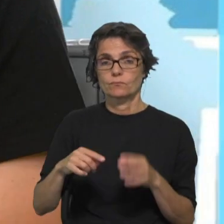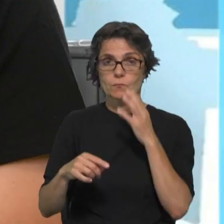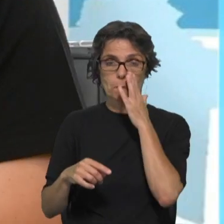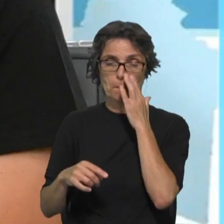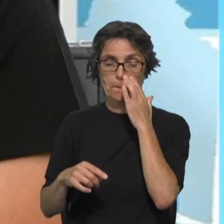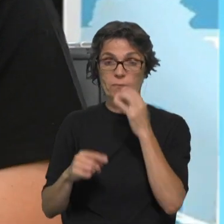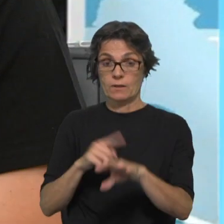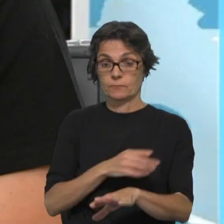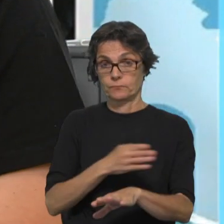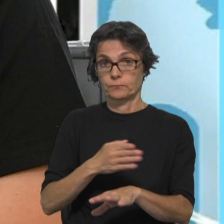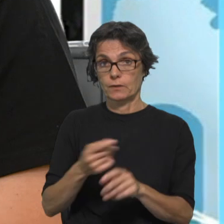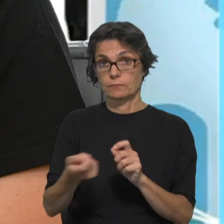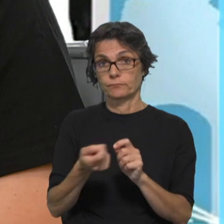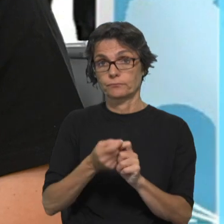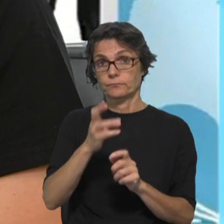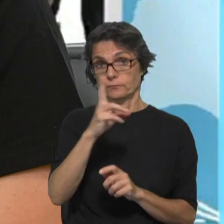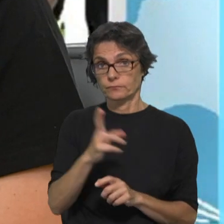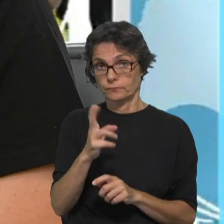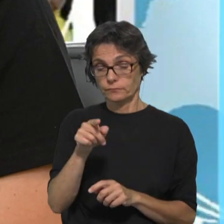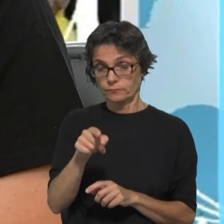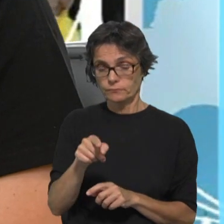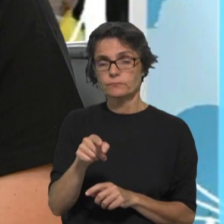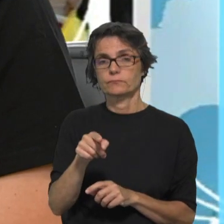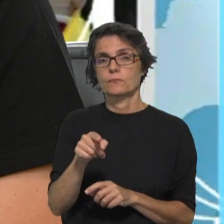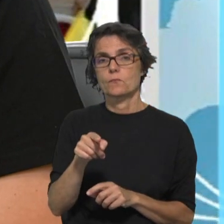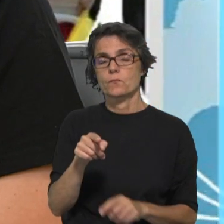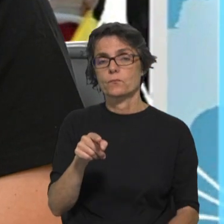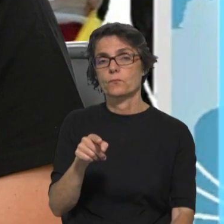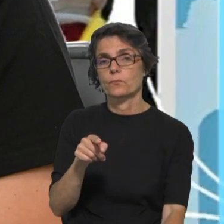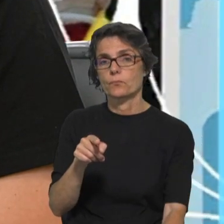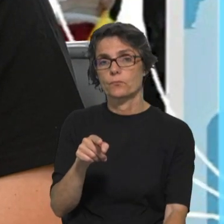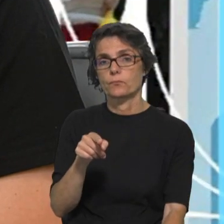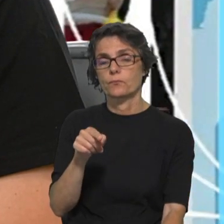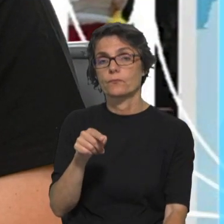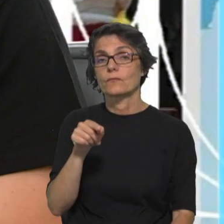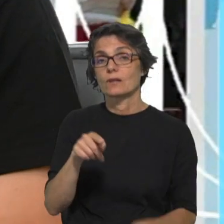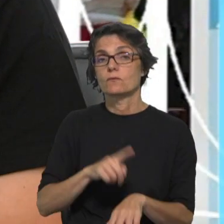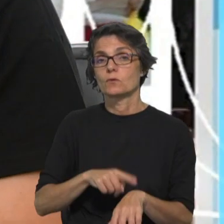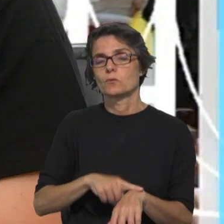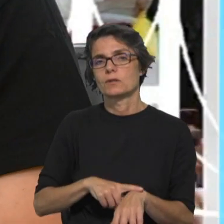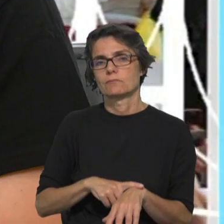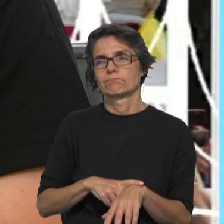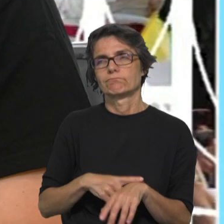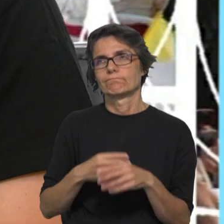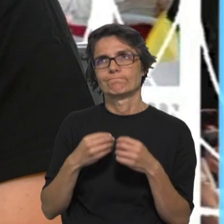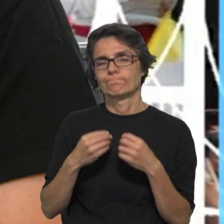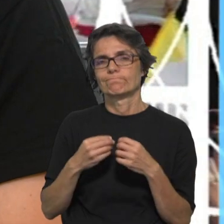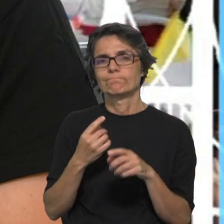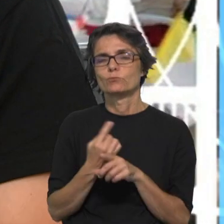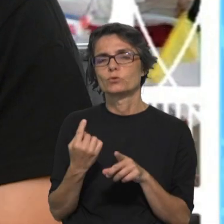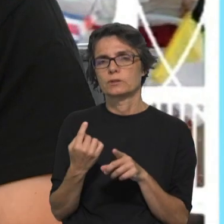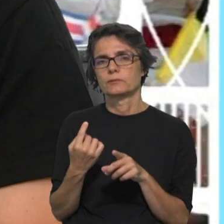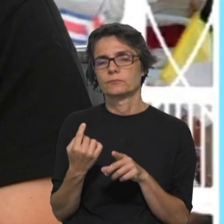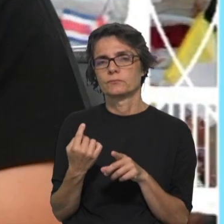Mundial da Juventude tem sido assim um momento de graça e alguma capacidade de